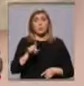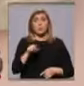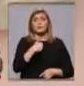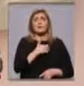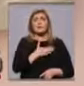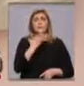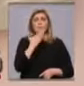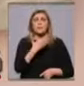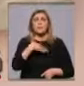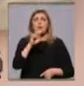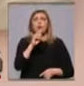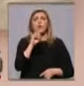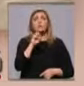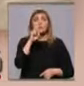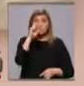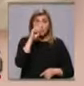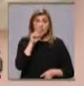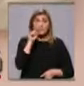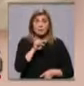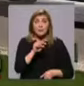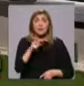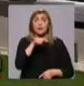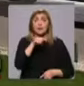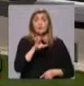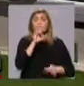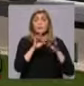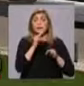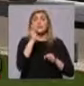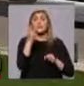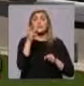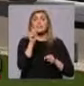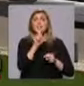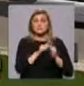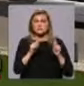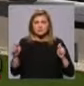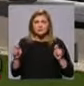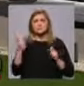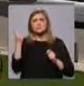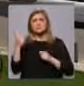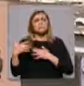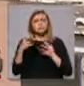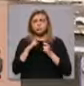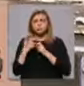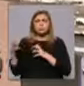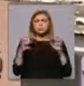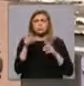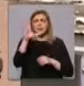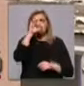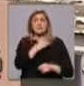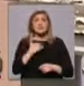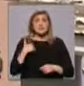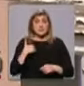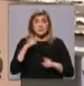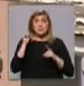pedia mais de 80 mil euros porque a do tratamento de três meses o que levou um braço-de-ferro negocial inédito como Ministério da